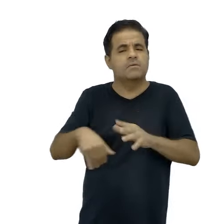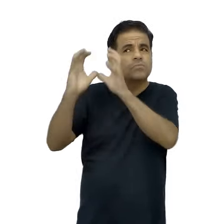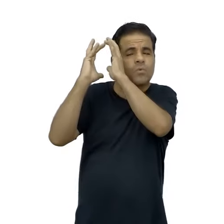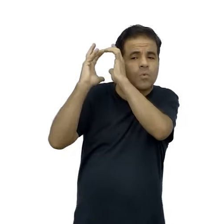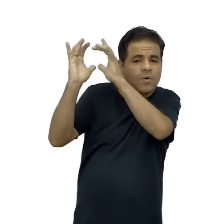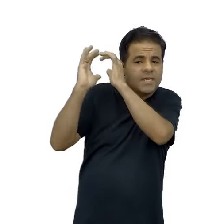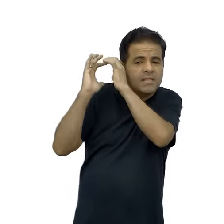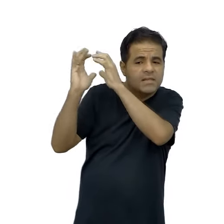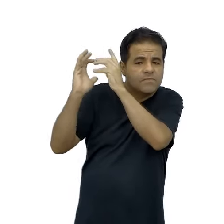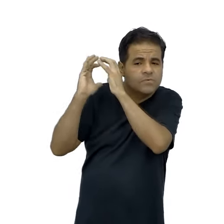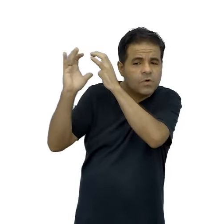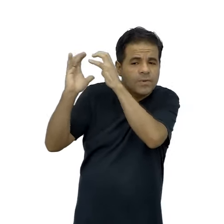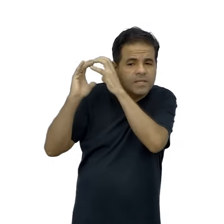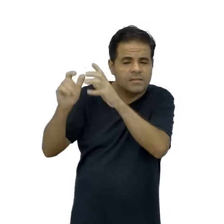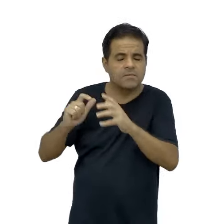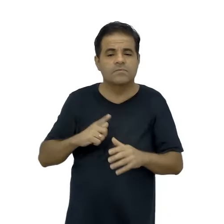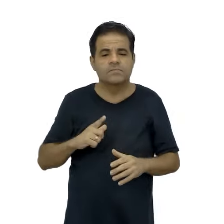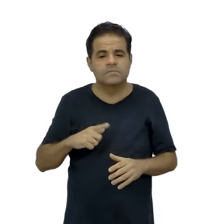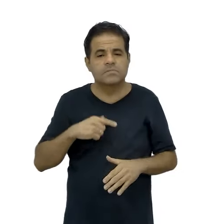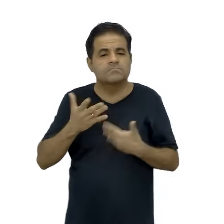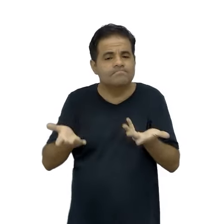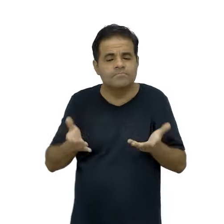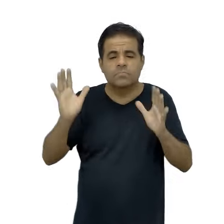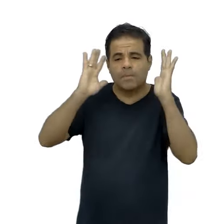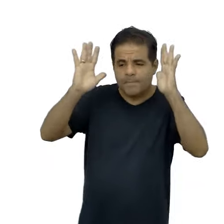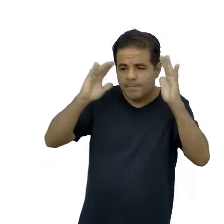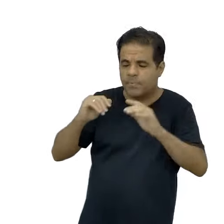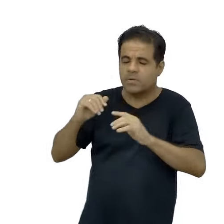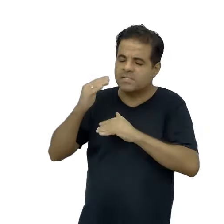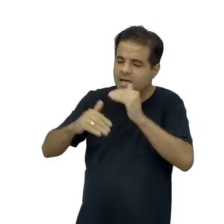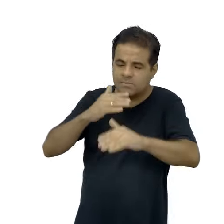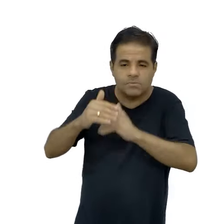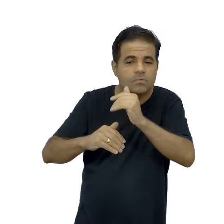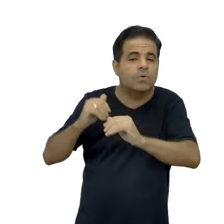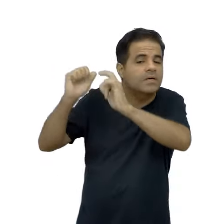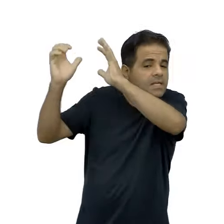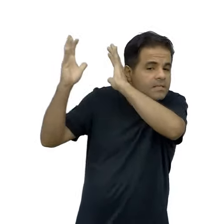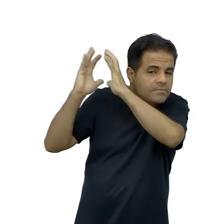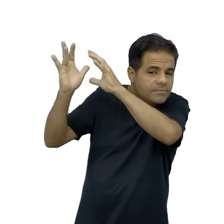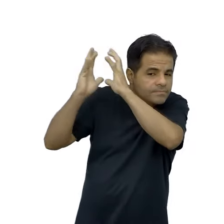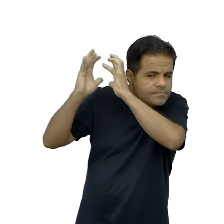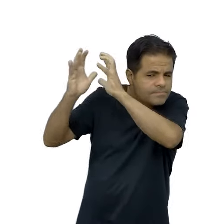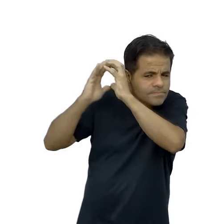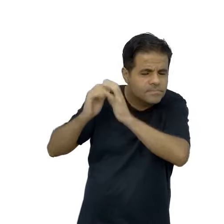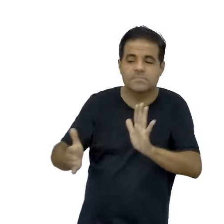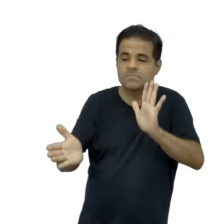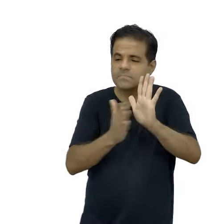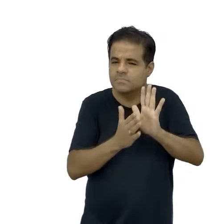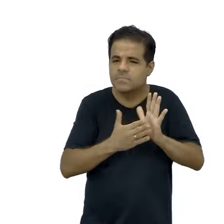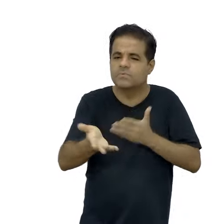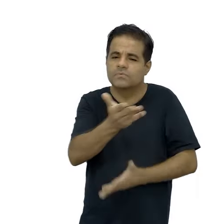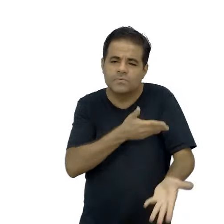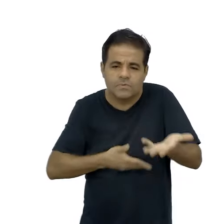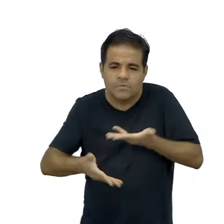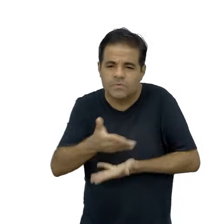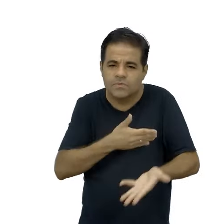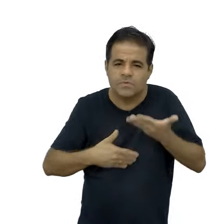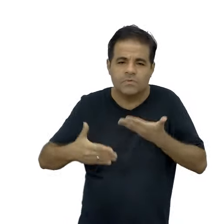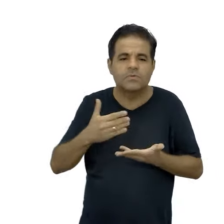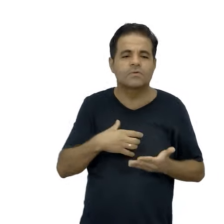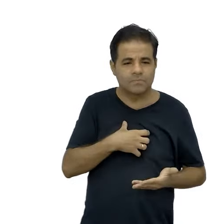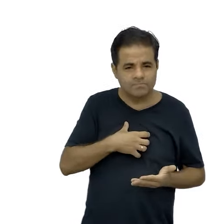que estão envolvidos? Né, quando eu penso em processos cognitivos, eu estabeleço uma relação com a taxonomia